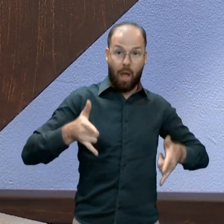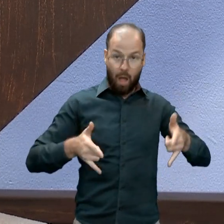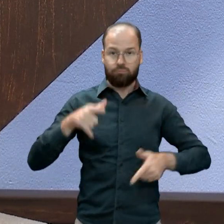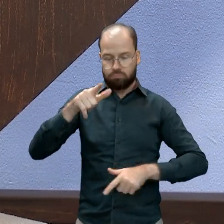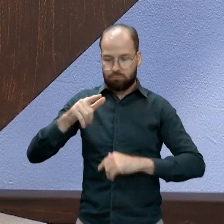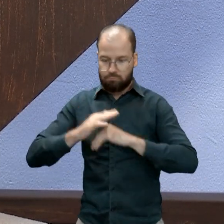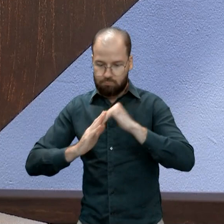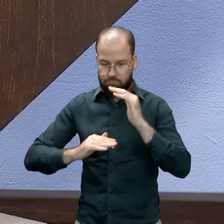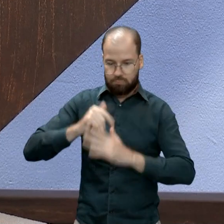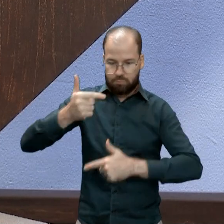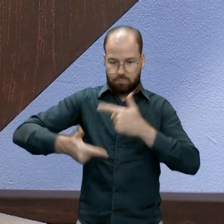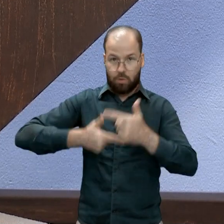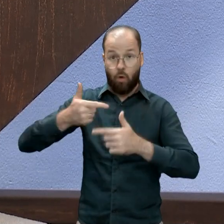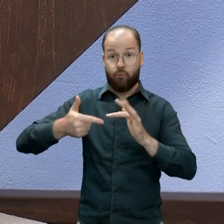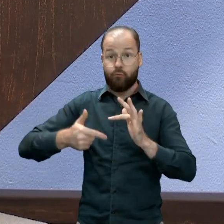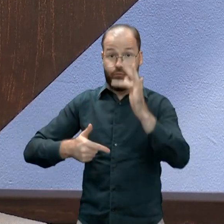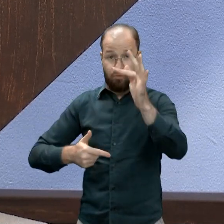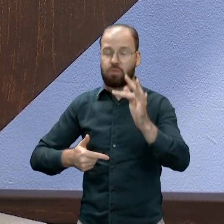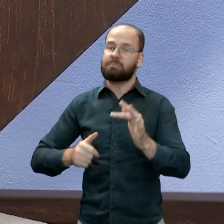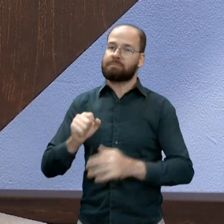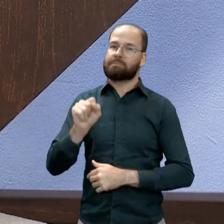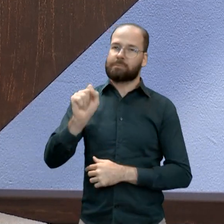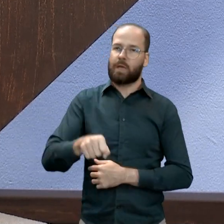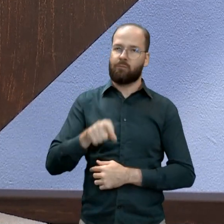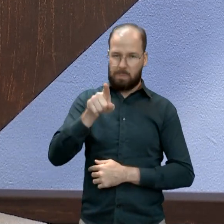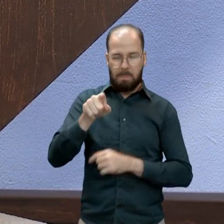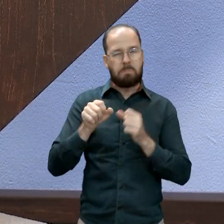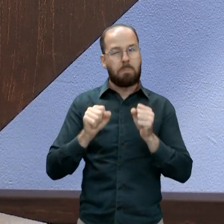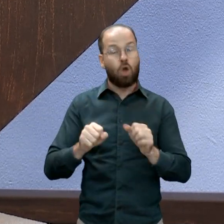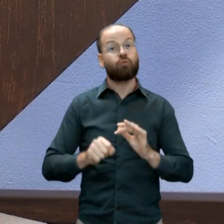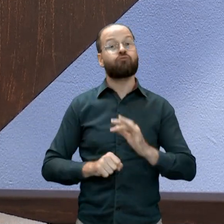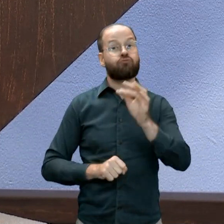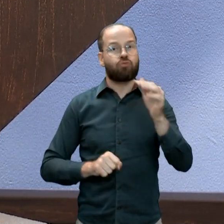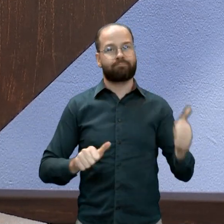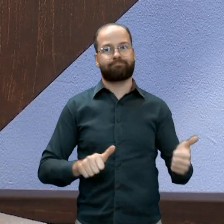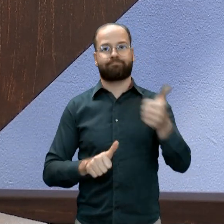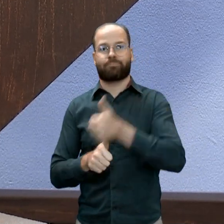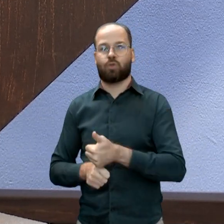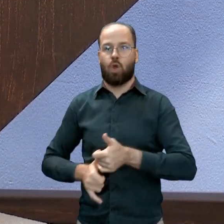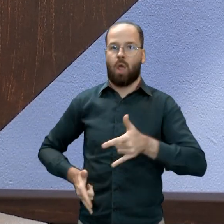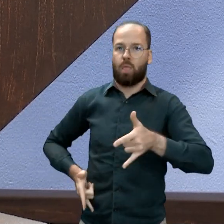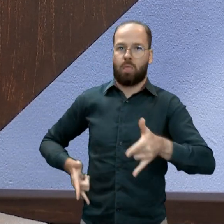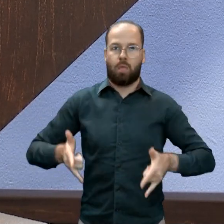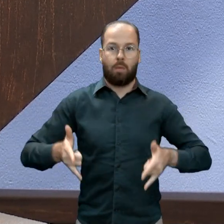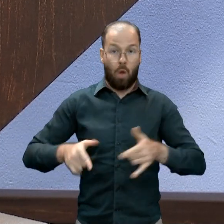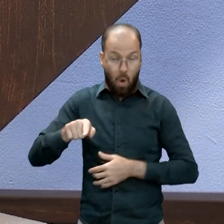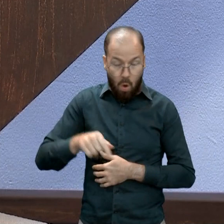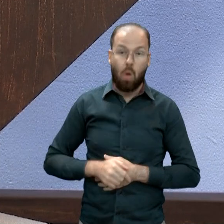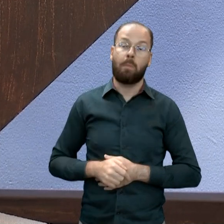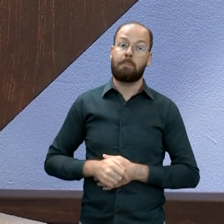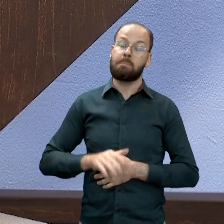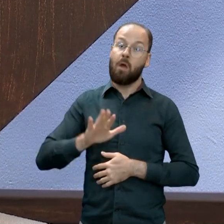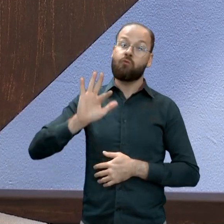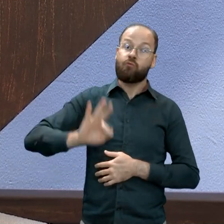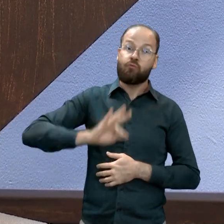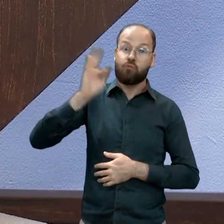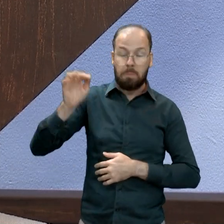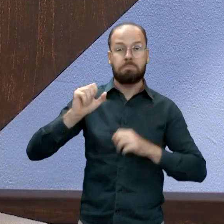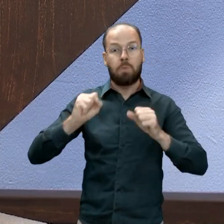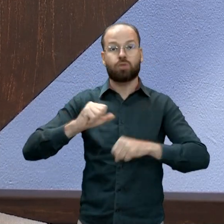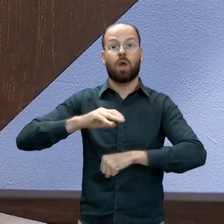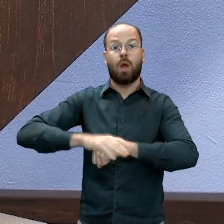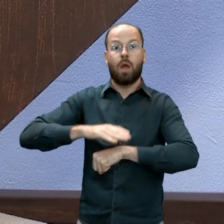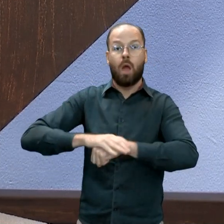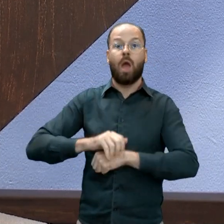substituído, mas acredito que grande parte não. Então, alguma coisa pode ser automatizada, mas muito